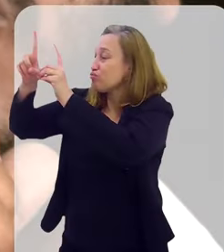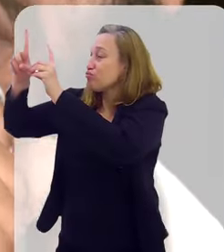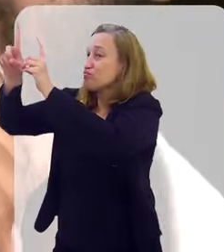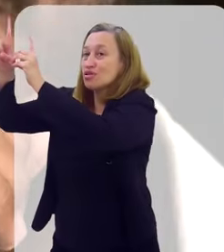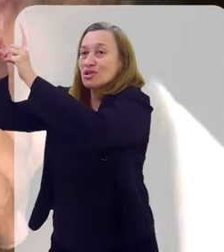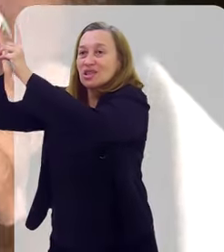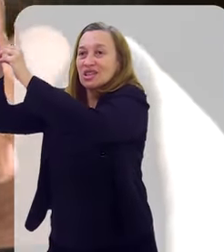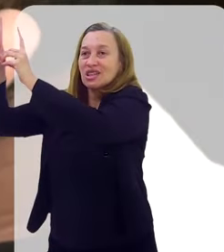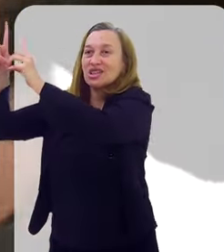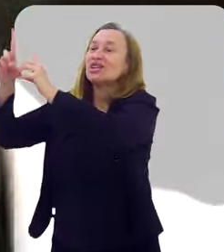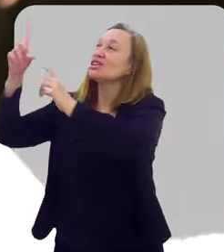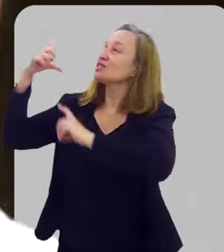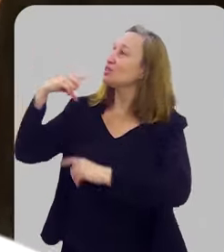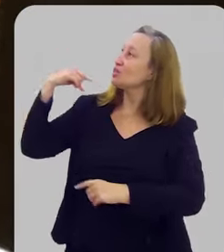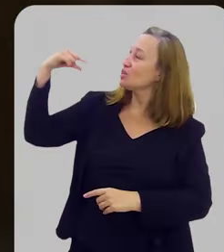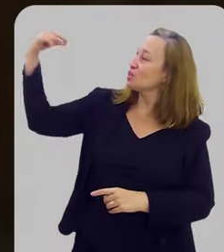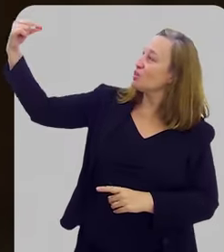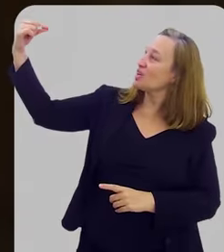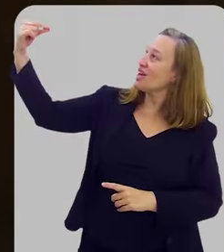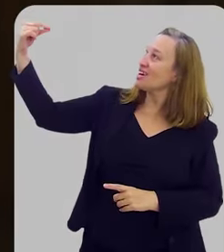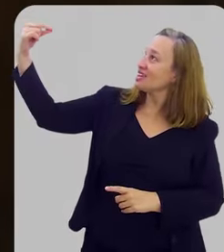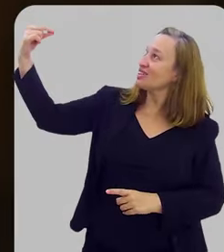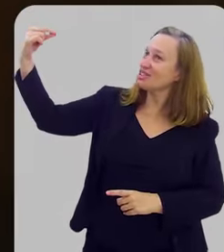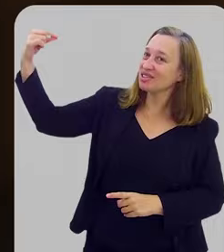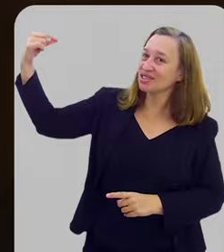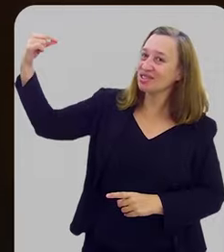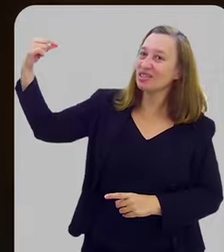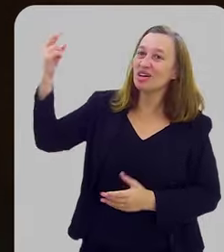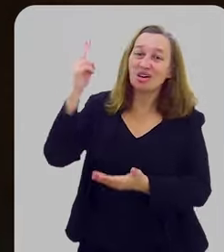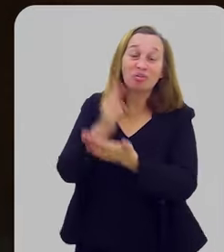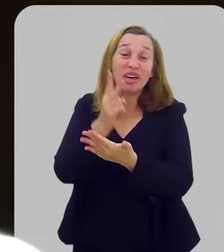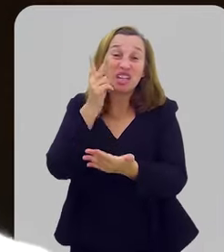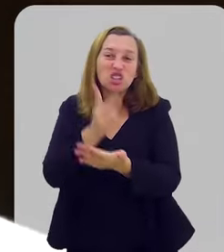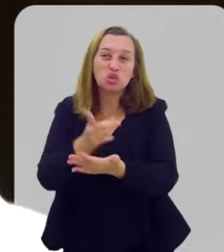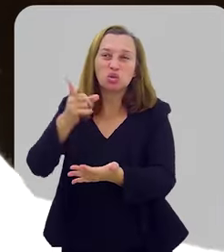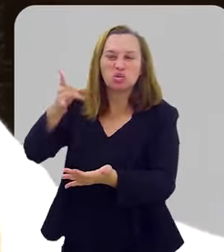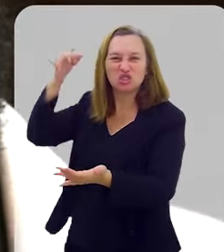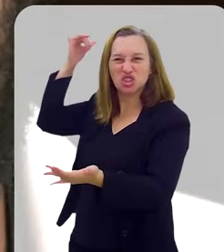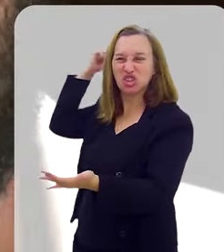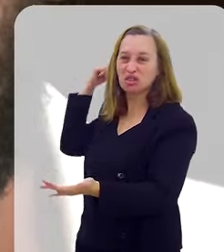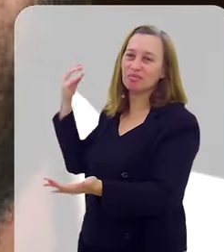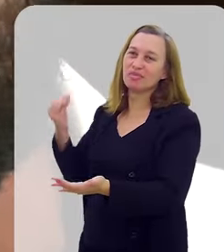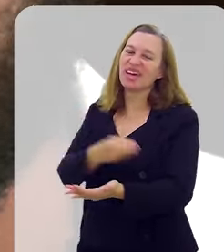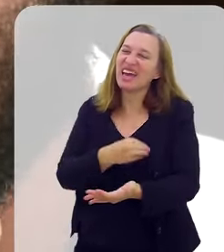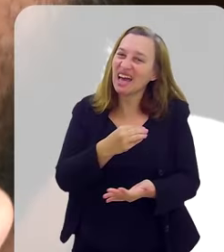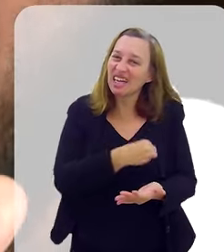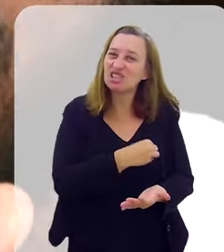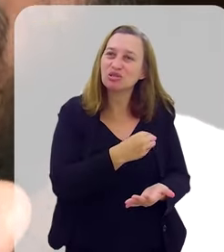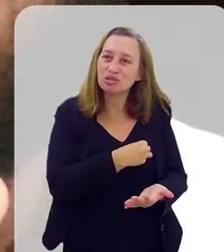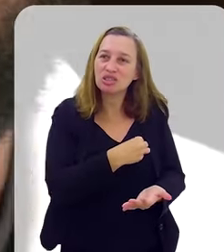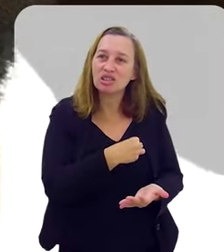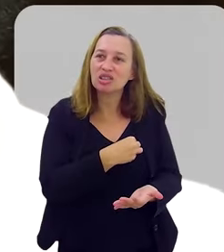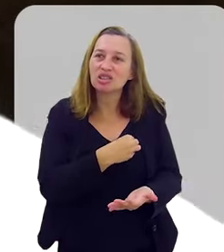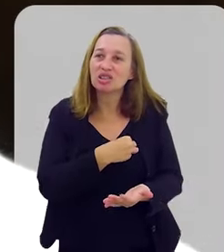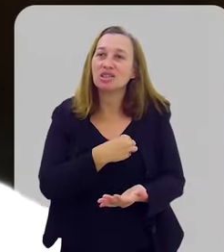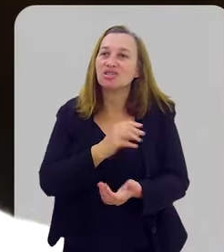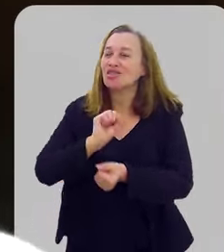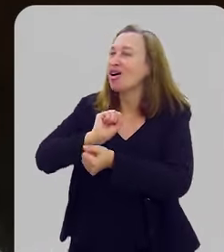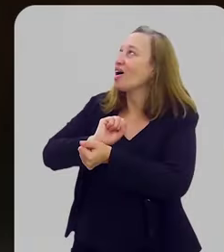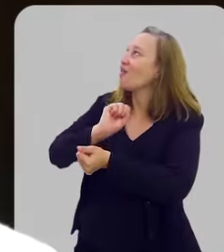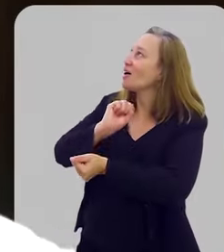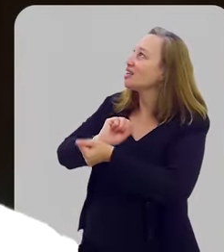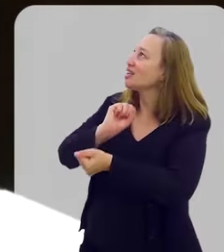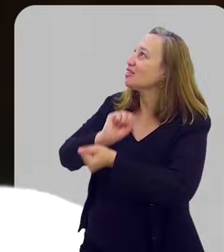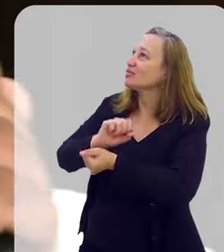santo. Mesmo que um dia eu já tenha errado, nós te esperamos, ó noivo